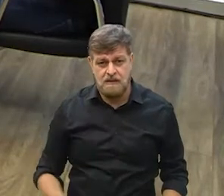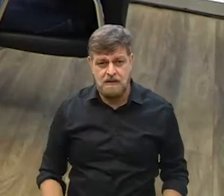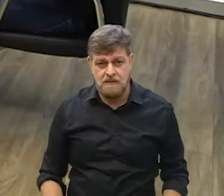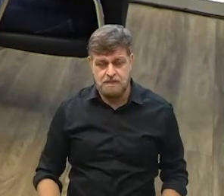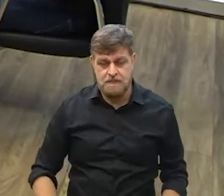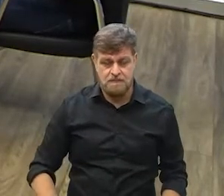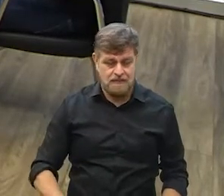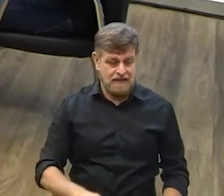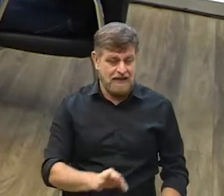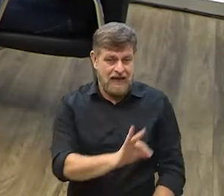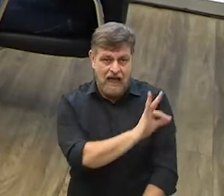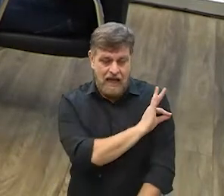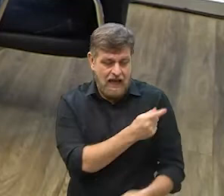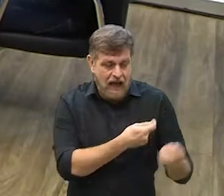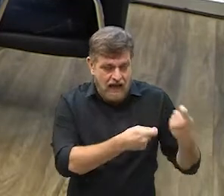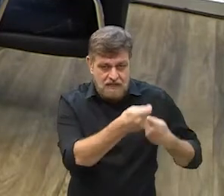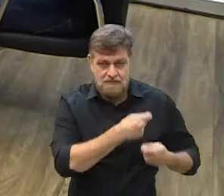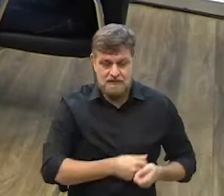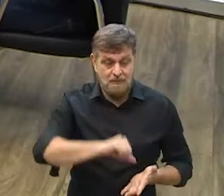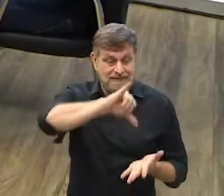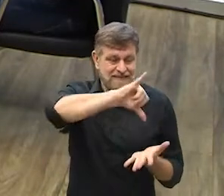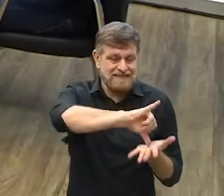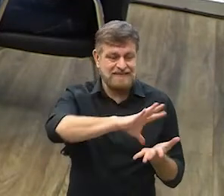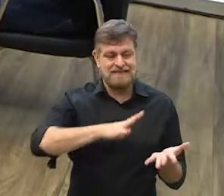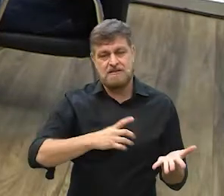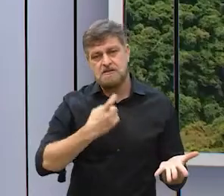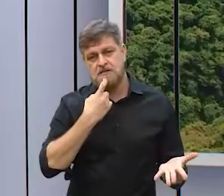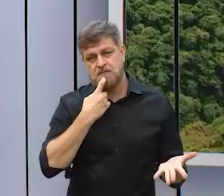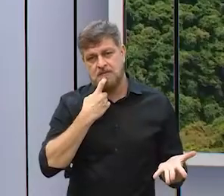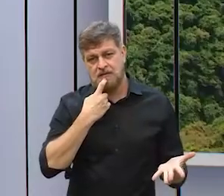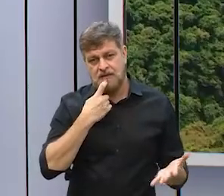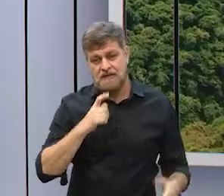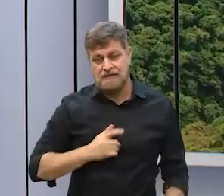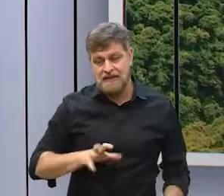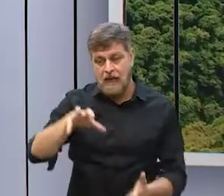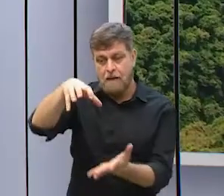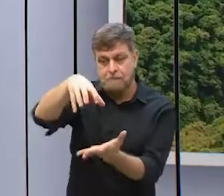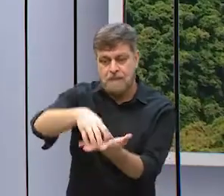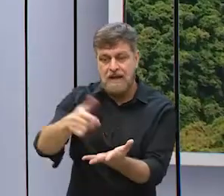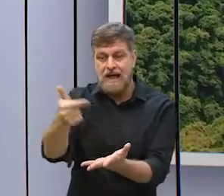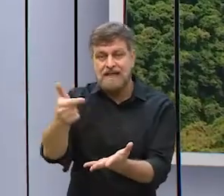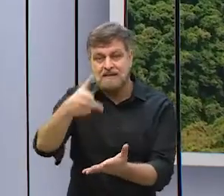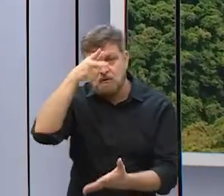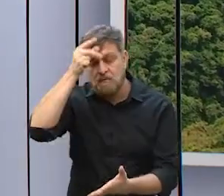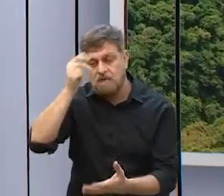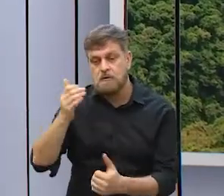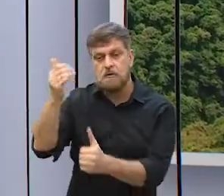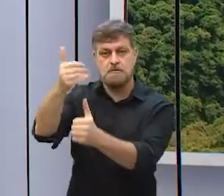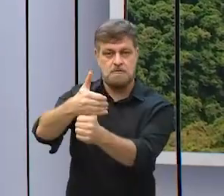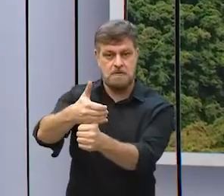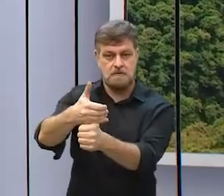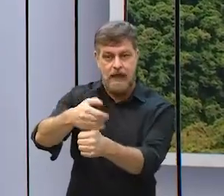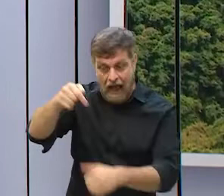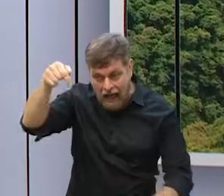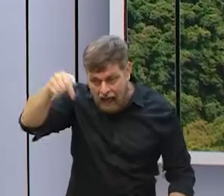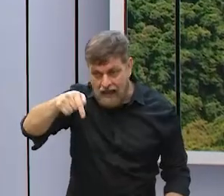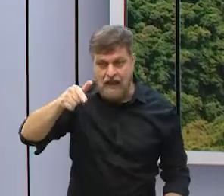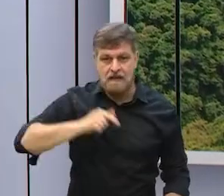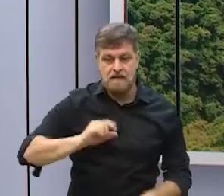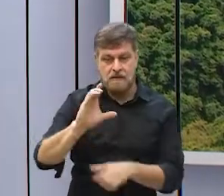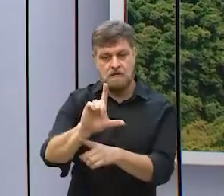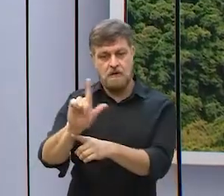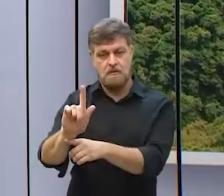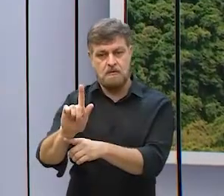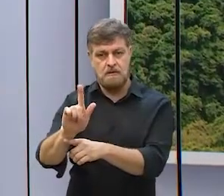da administração. Tá. É preciso que a subprefeitura assuma um papel de ser o subprefeito lá, ser o prefeito daquela